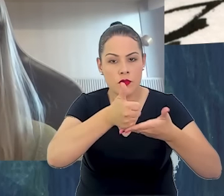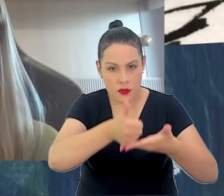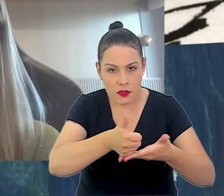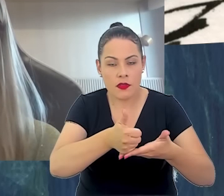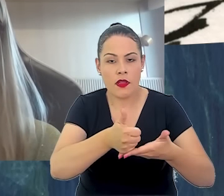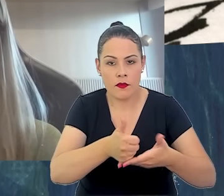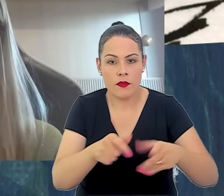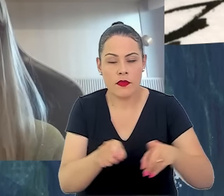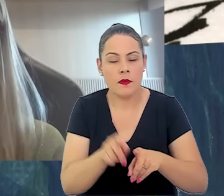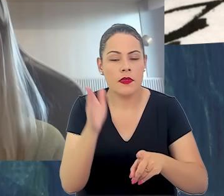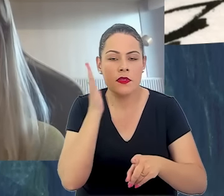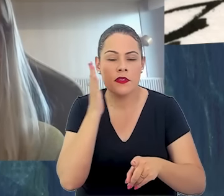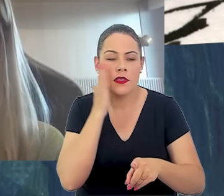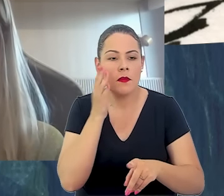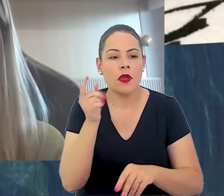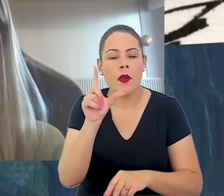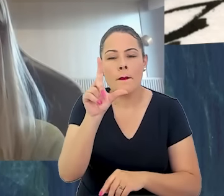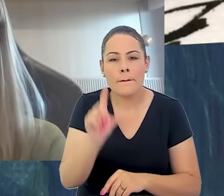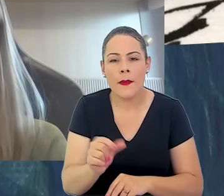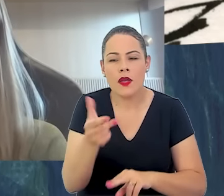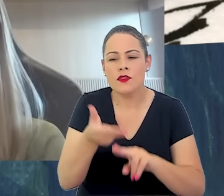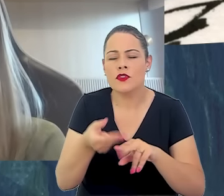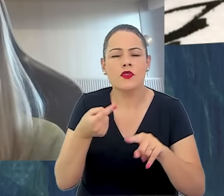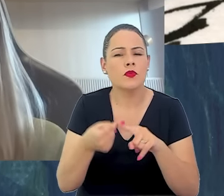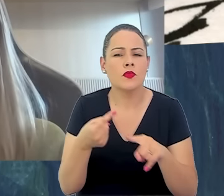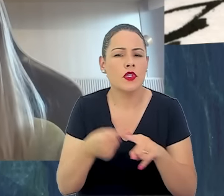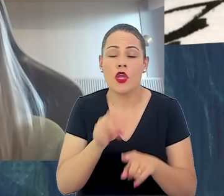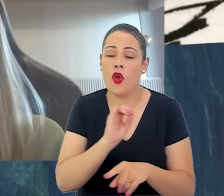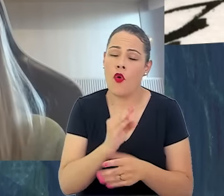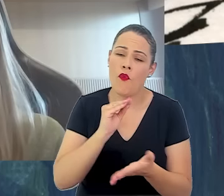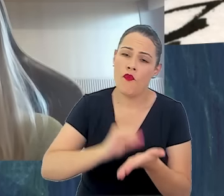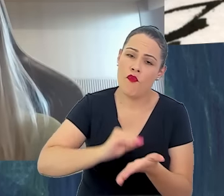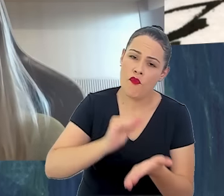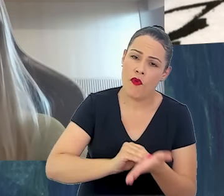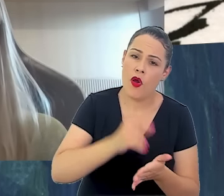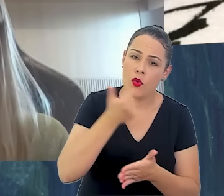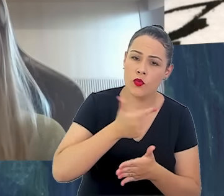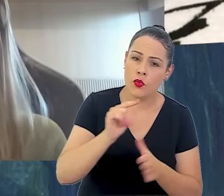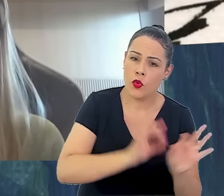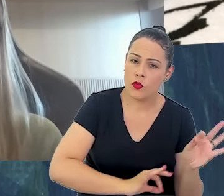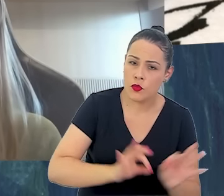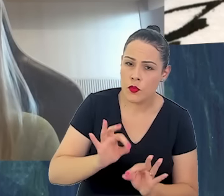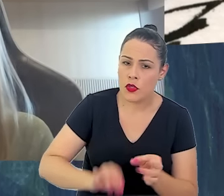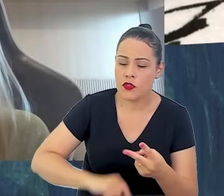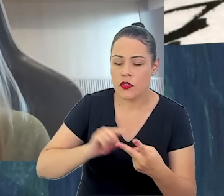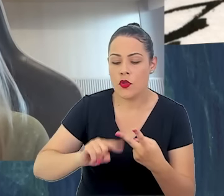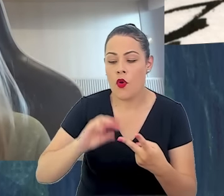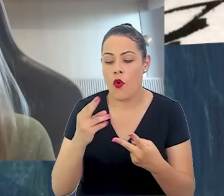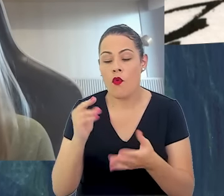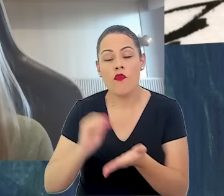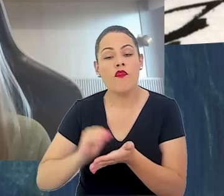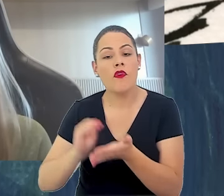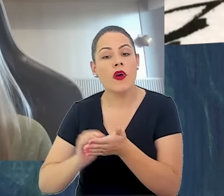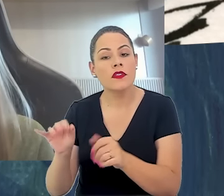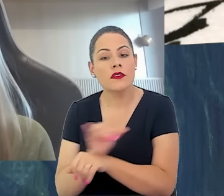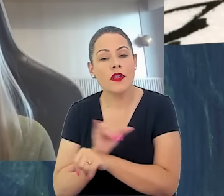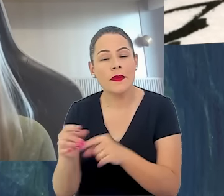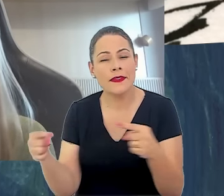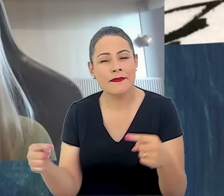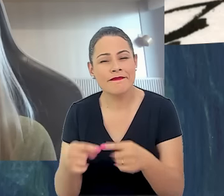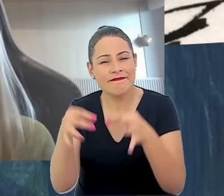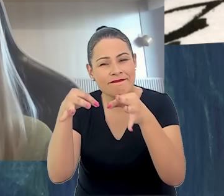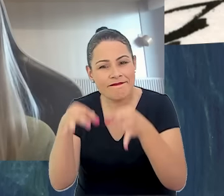sustentáveis, com baixa utilização, porque ou faltavam os projetos, ou faltavam os